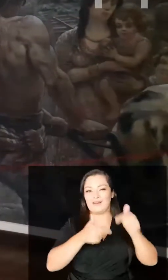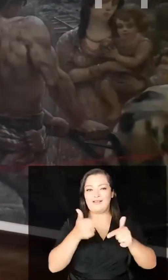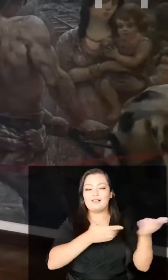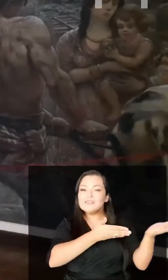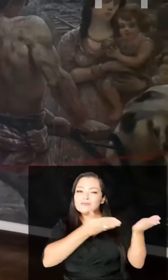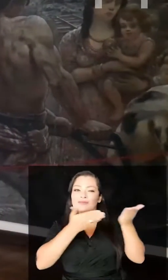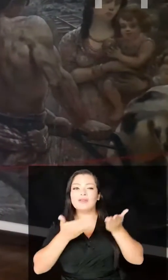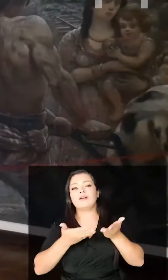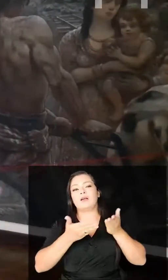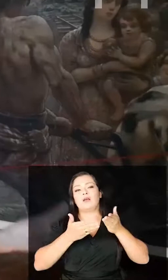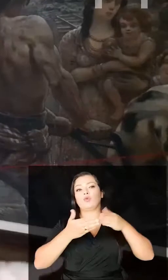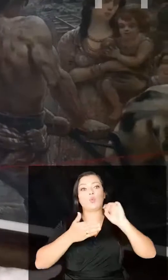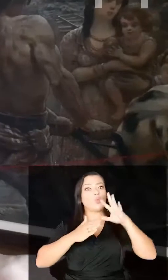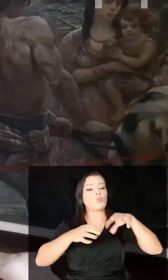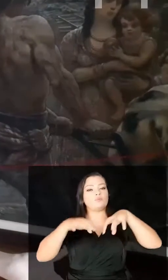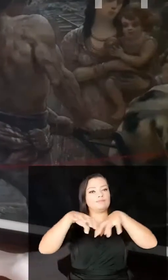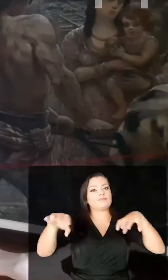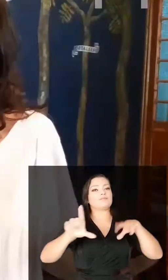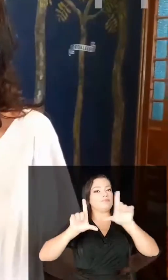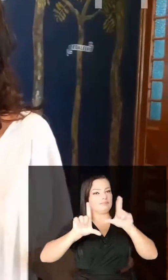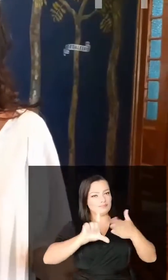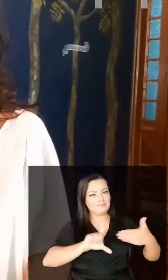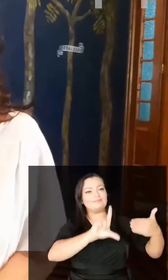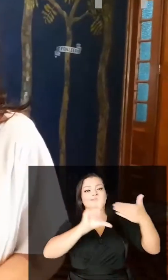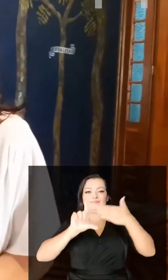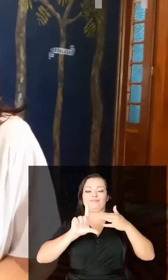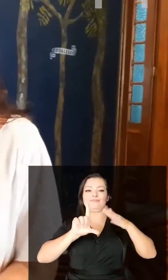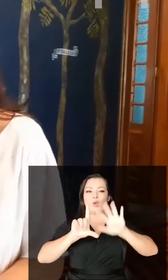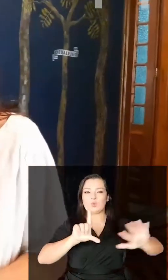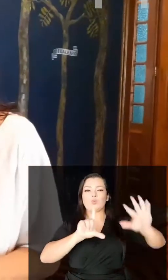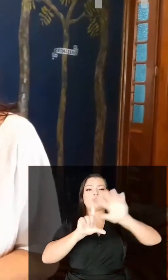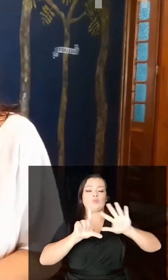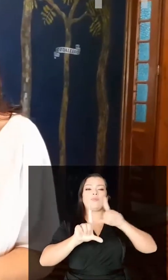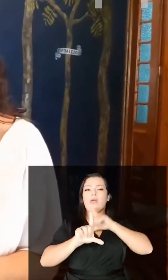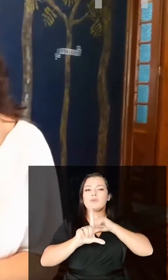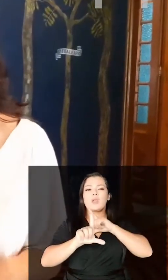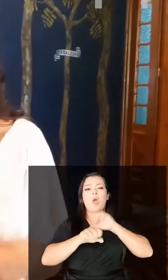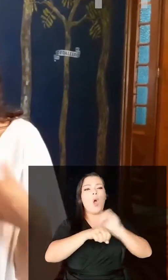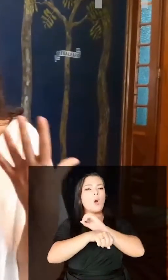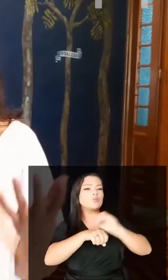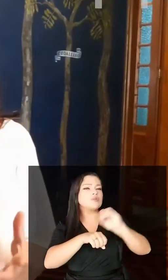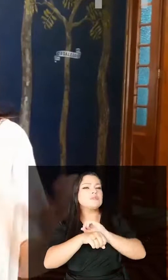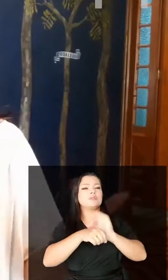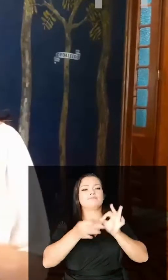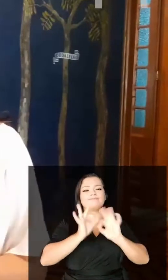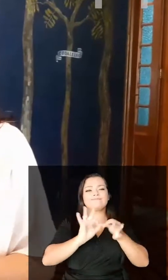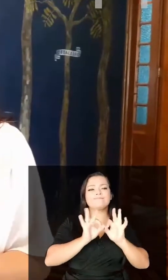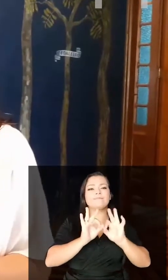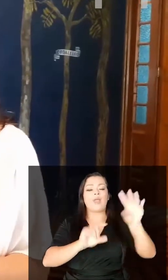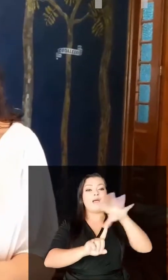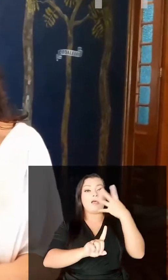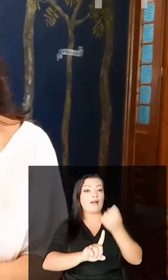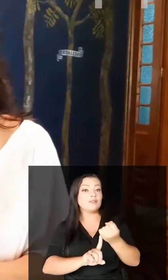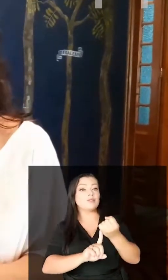veio participar no ambiente virtual. Estavam programadas também muitas oficinas de arte, geralmente é uma dinâmica que a gente faz